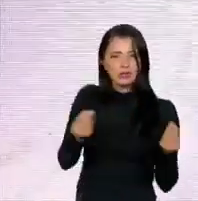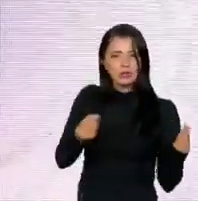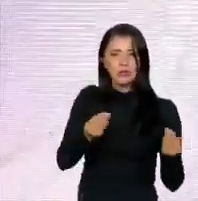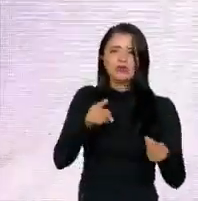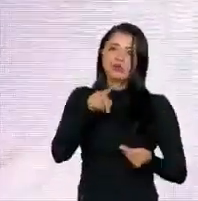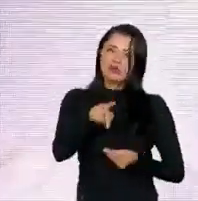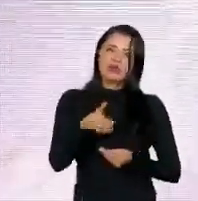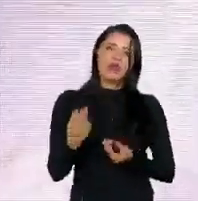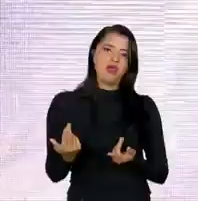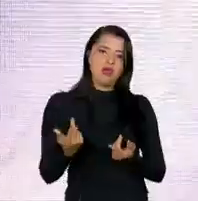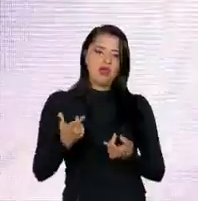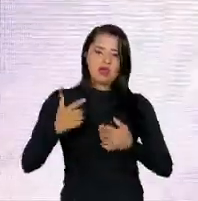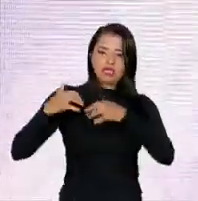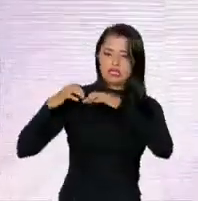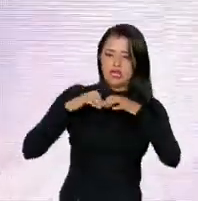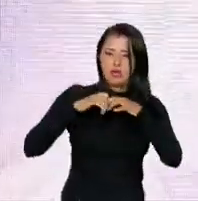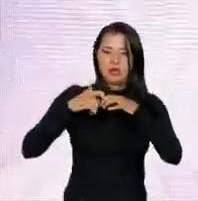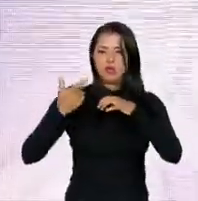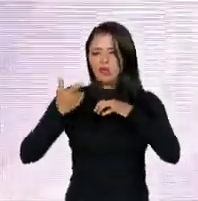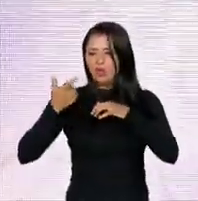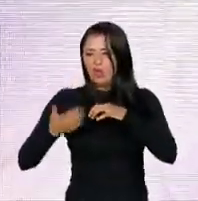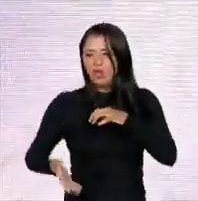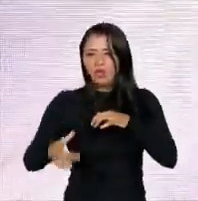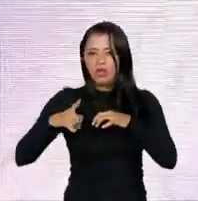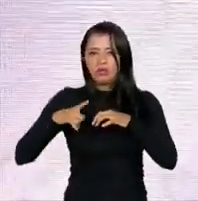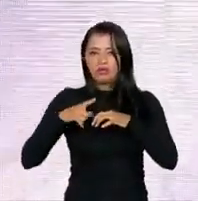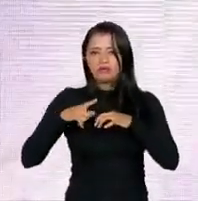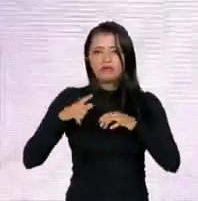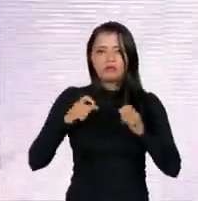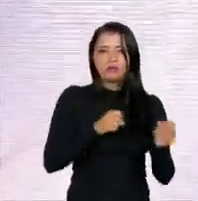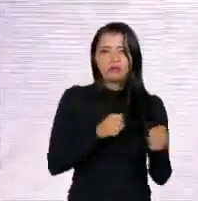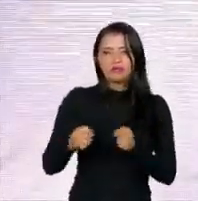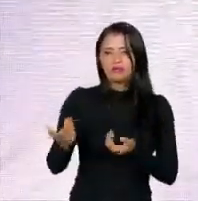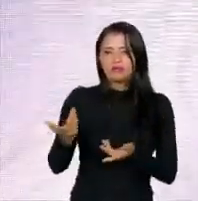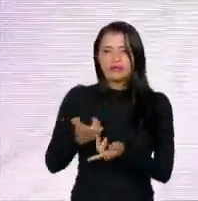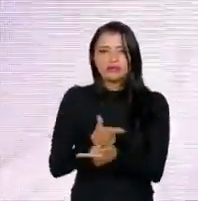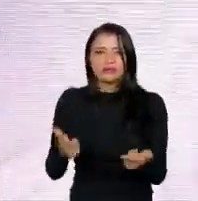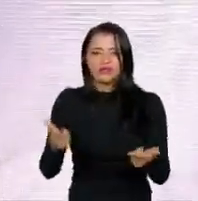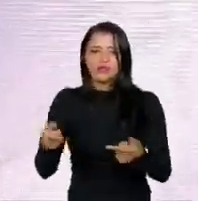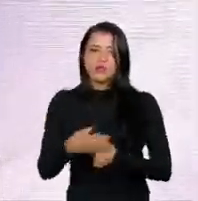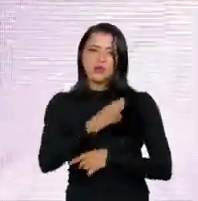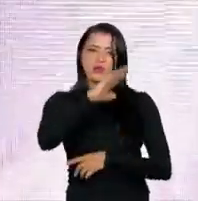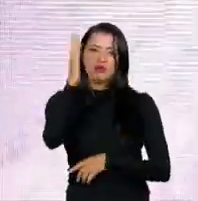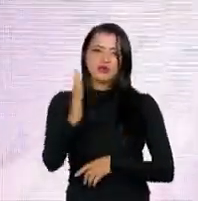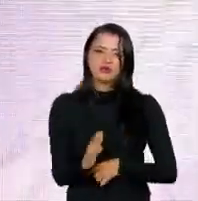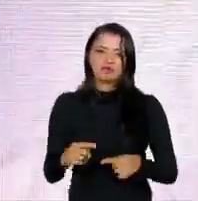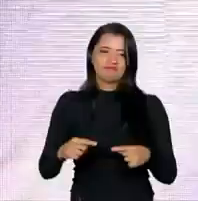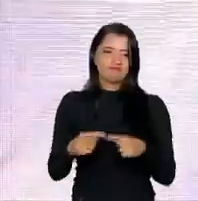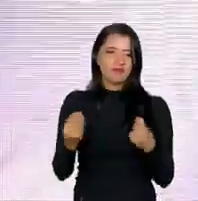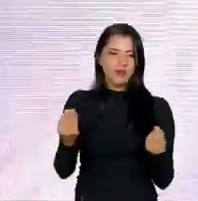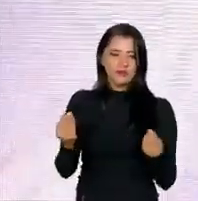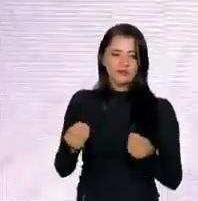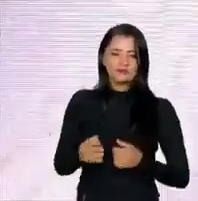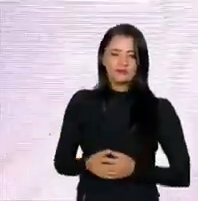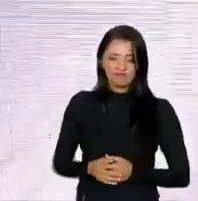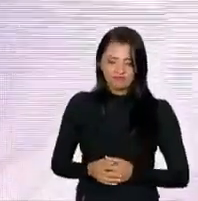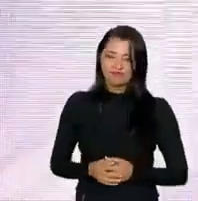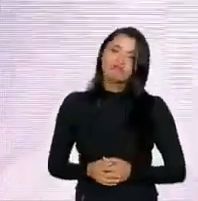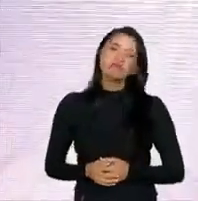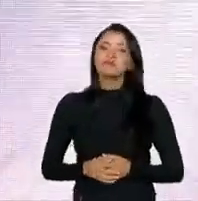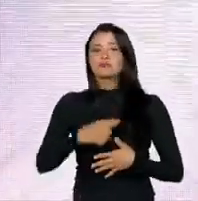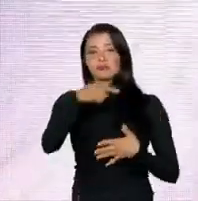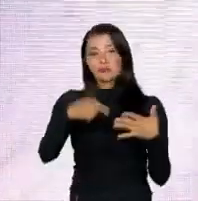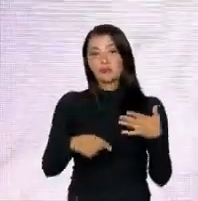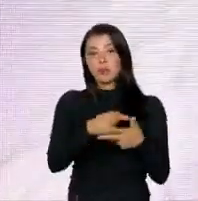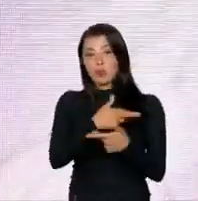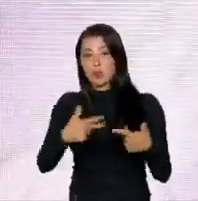desperdício de cérebros, de potencialidade para esse novo Brasil. Então, eu elenquei aqui